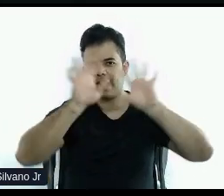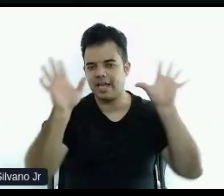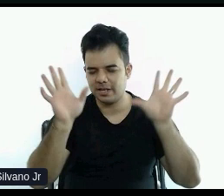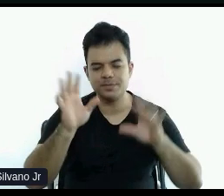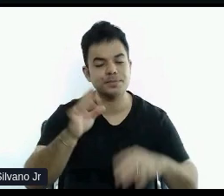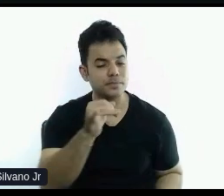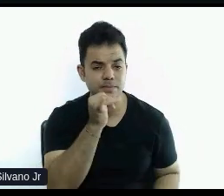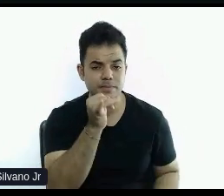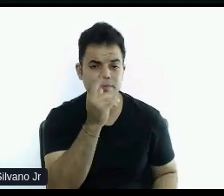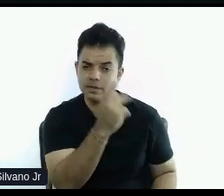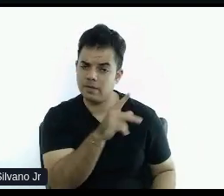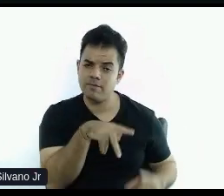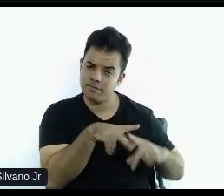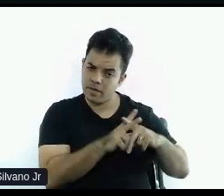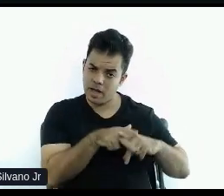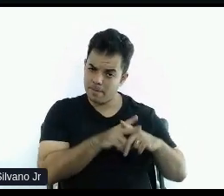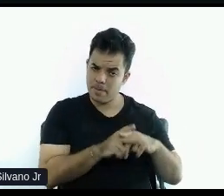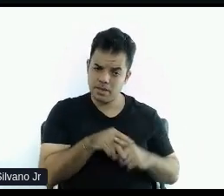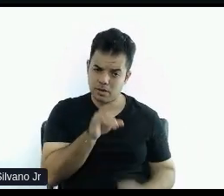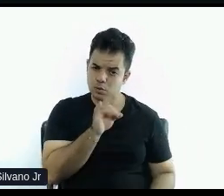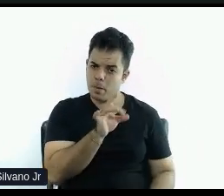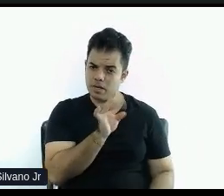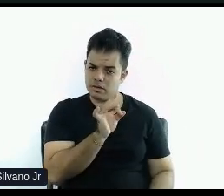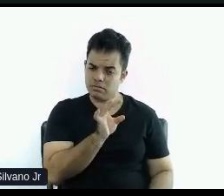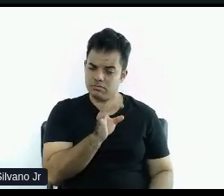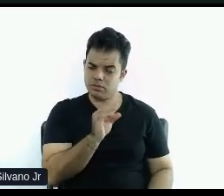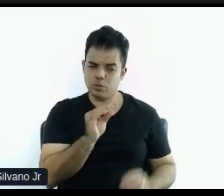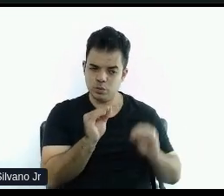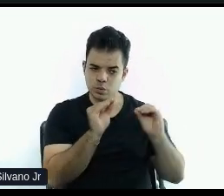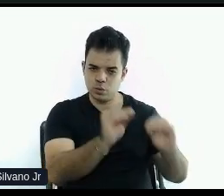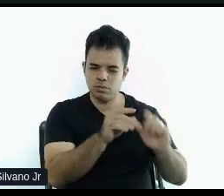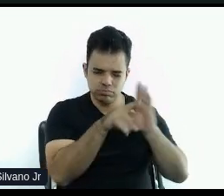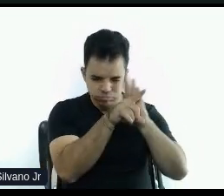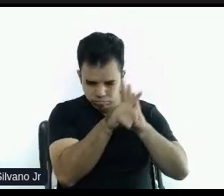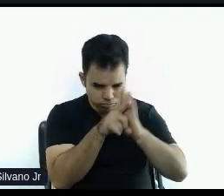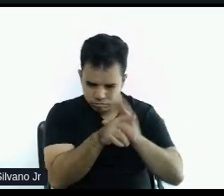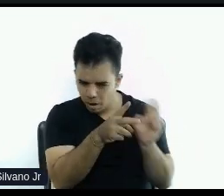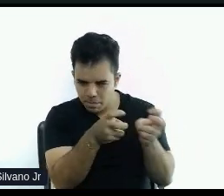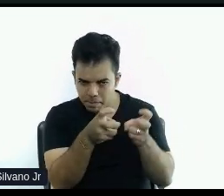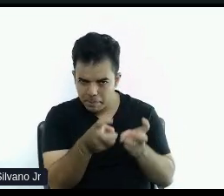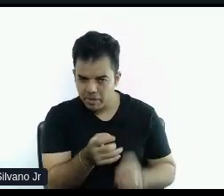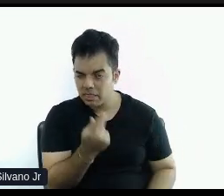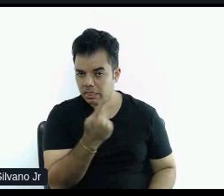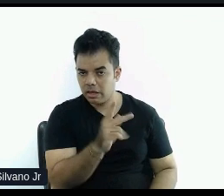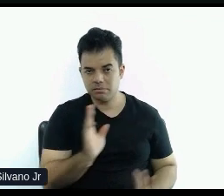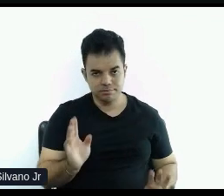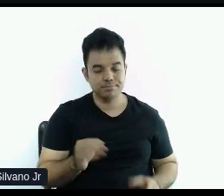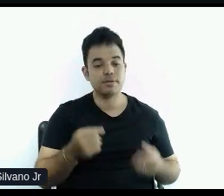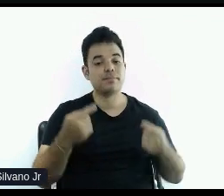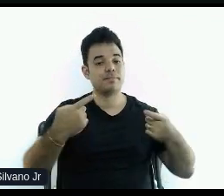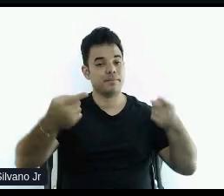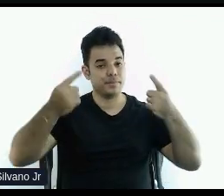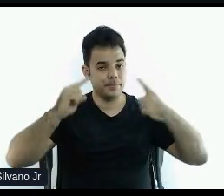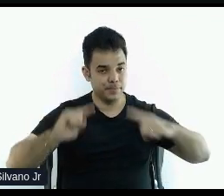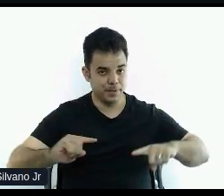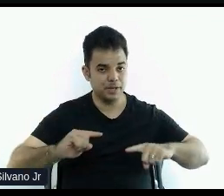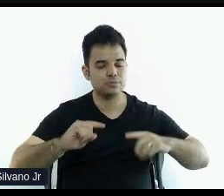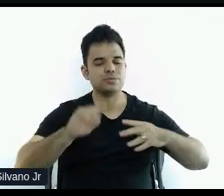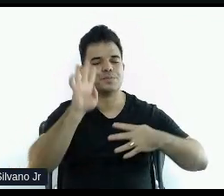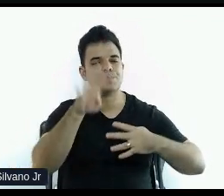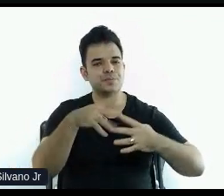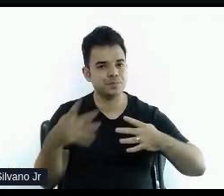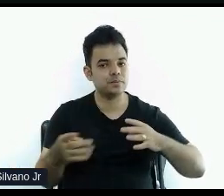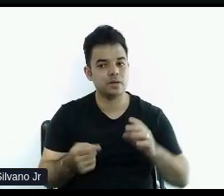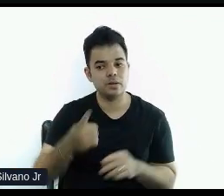por uma ferramenta automatizada. E aqui embaixo a gente tem uma outra tabela que já é um relatório que a gente constrói quando a